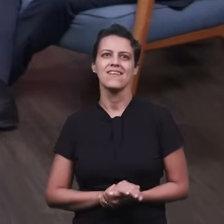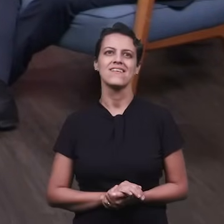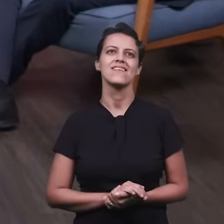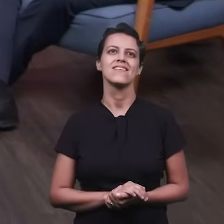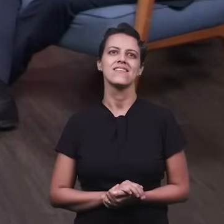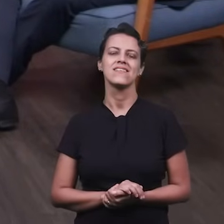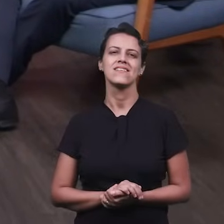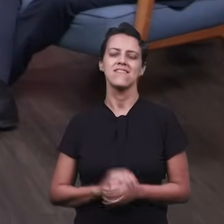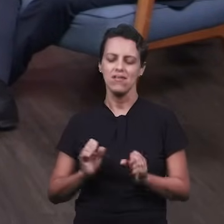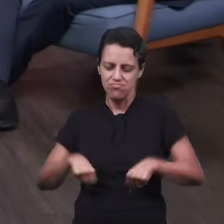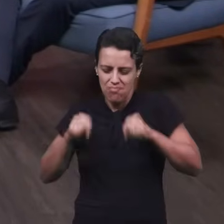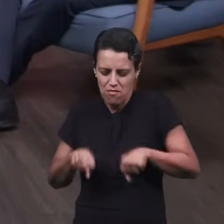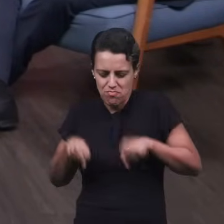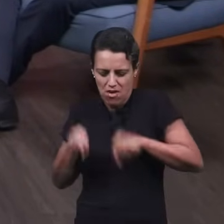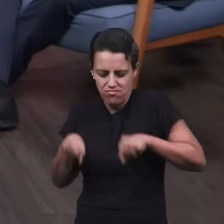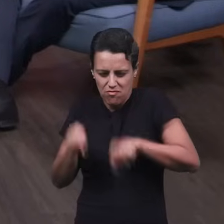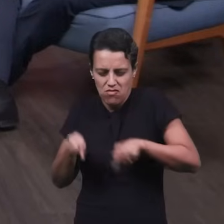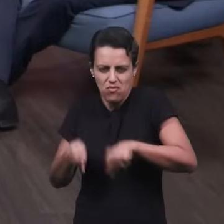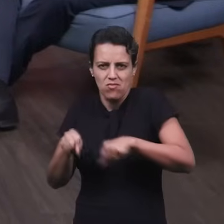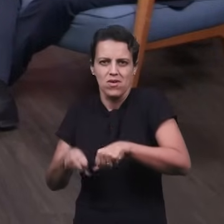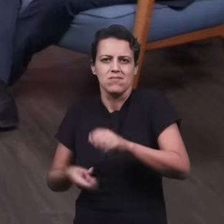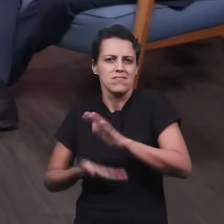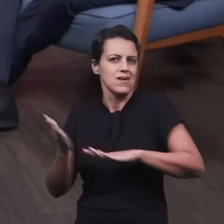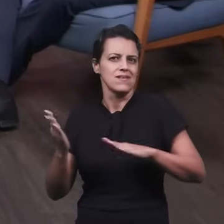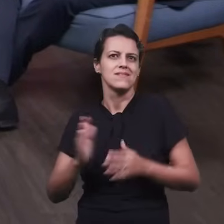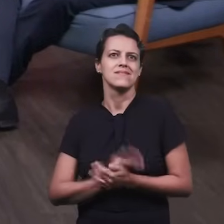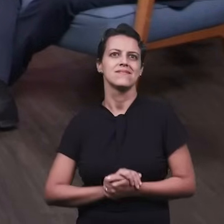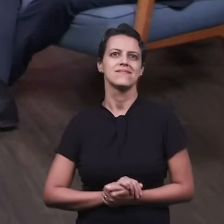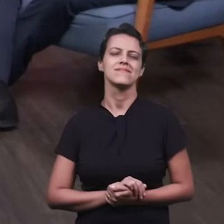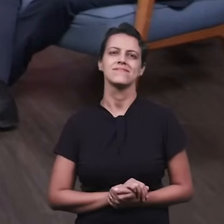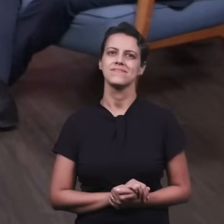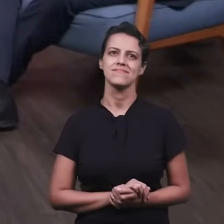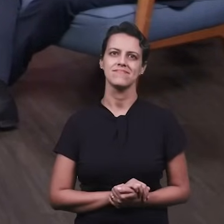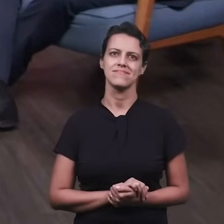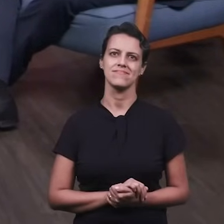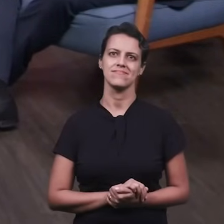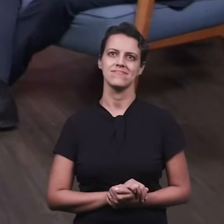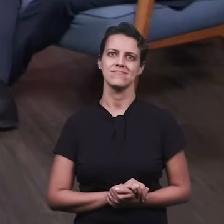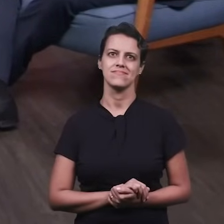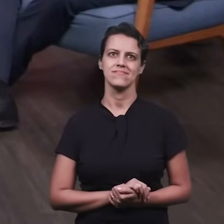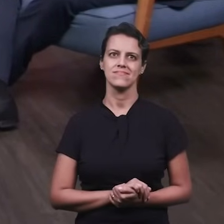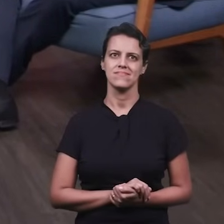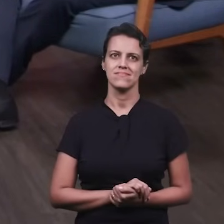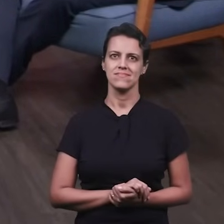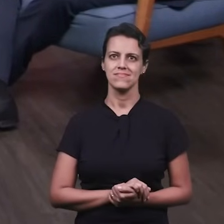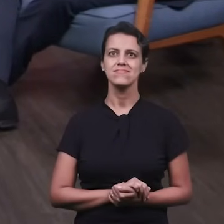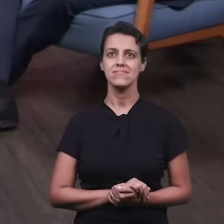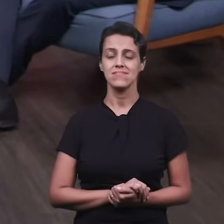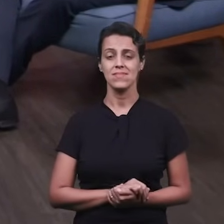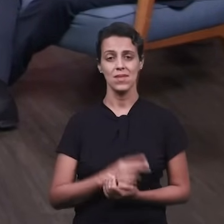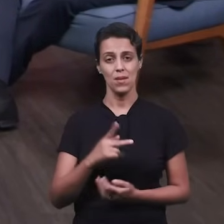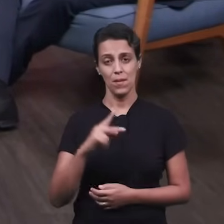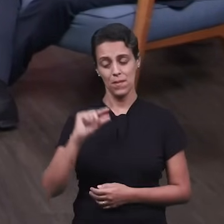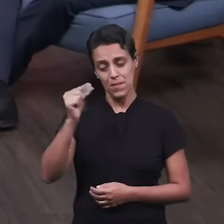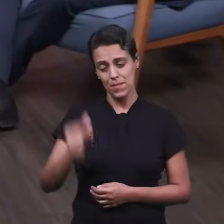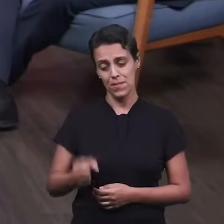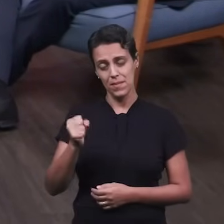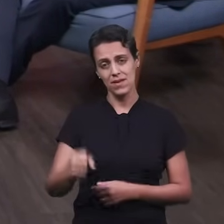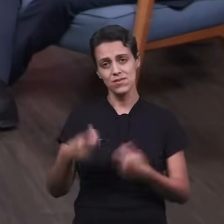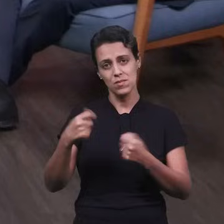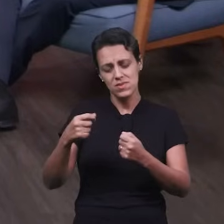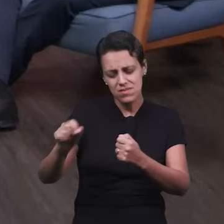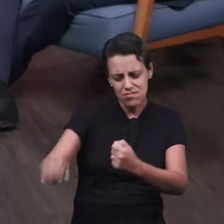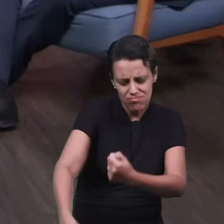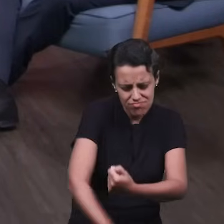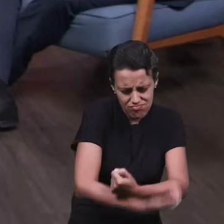defesa. Eu estava lembrando um criador de ovelha falando, um mecanismo de defesa dela é correr. Não tem outro jeito. Se não tiver um pastor perto dela, tem que correr. Ela é